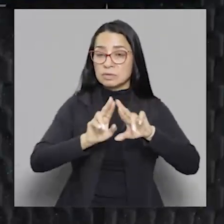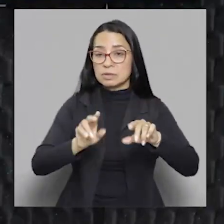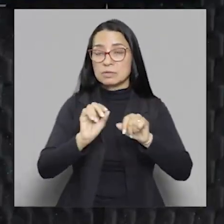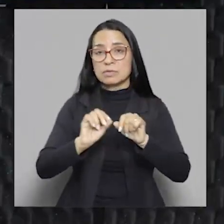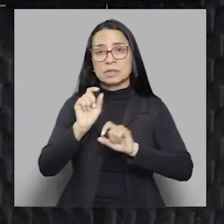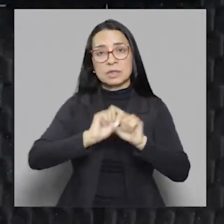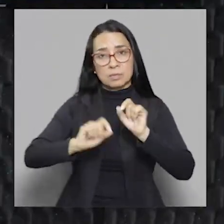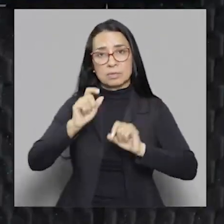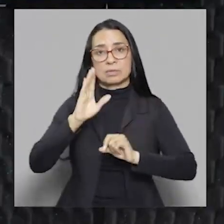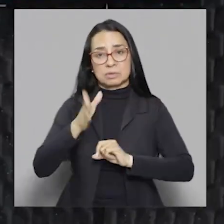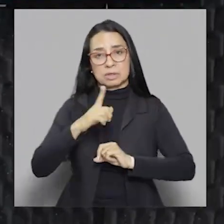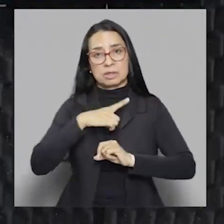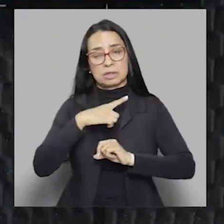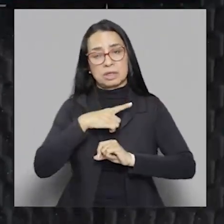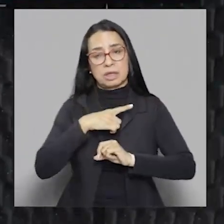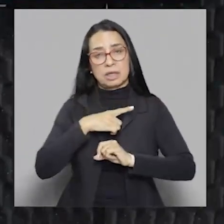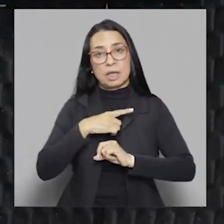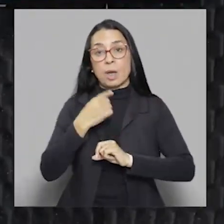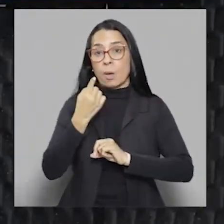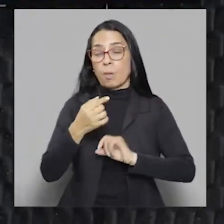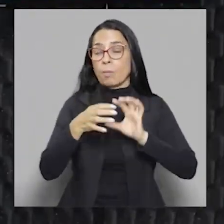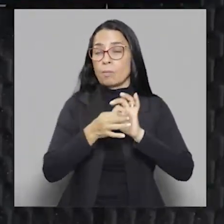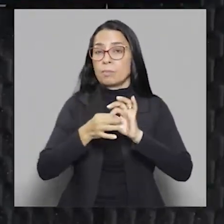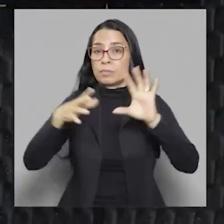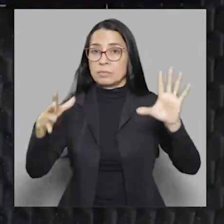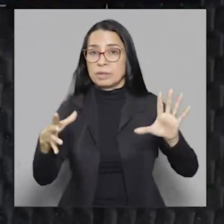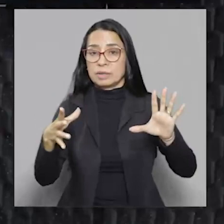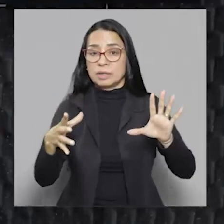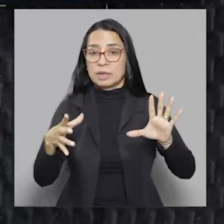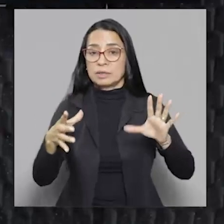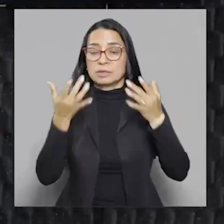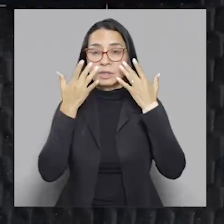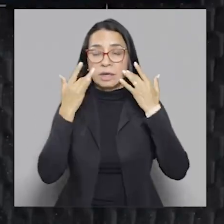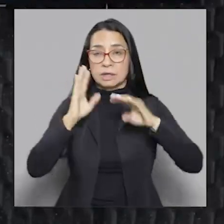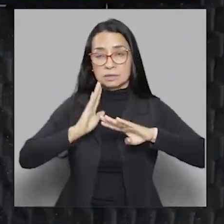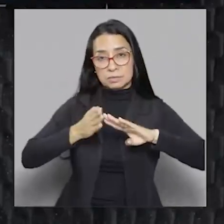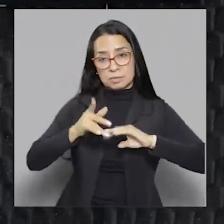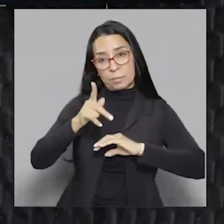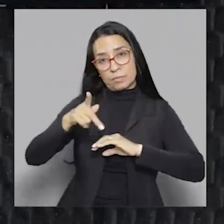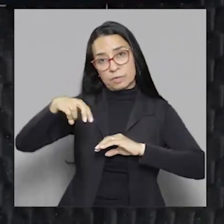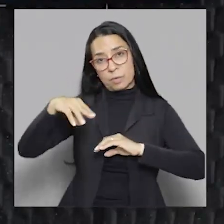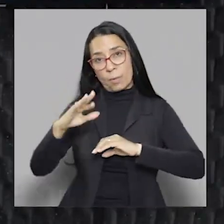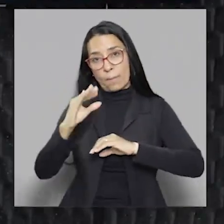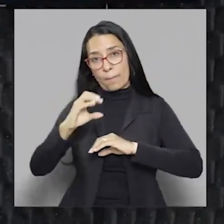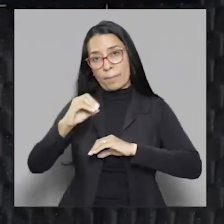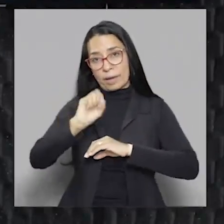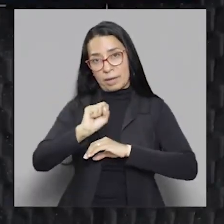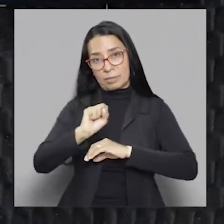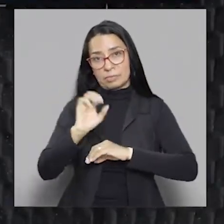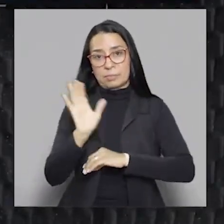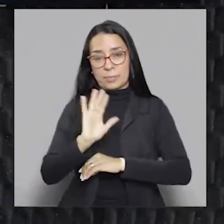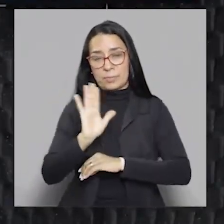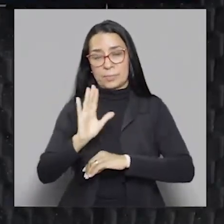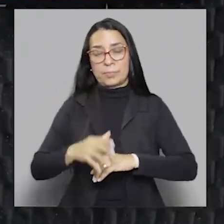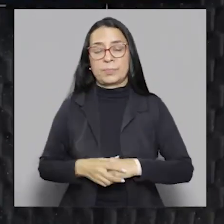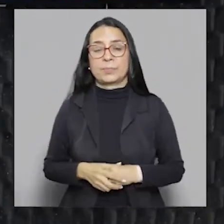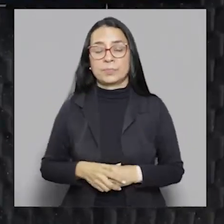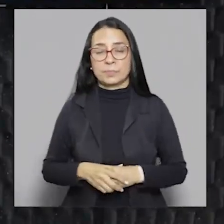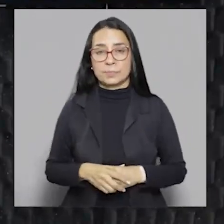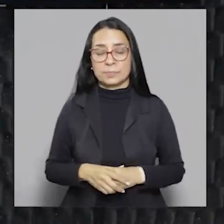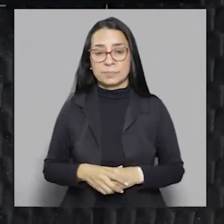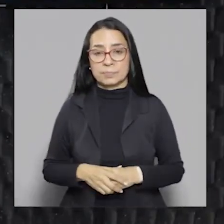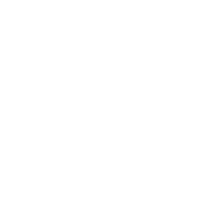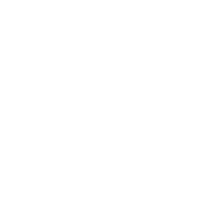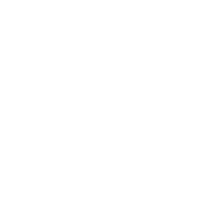uma das liberdades, é uma das vertentes da arte contemporânea. Professor Marcos Dominici, professor de arte, a gente vai ficar aqui. Um abraço. Fui.